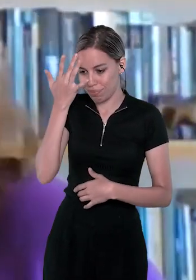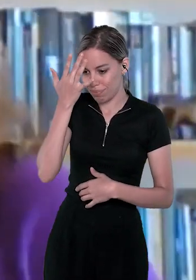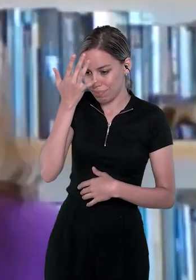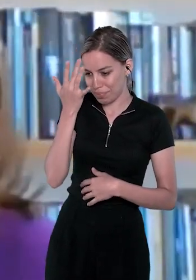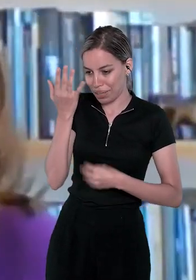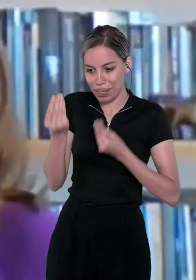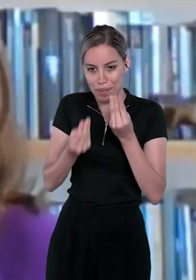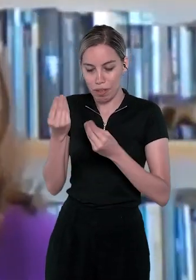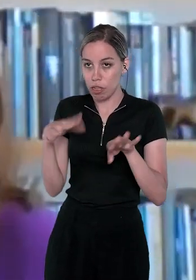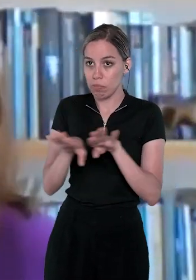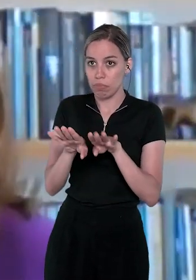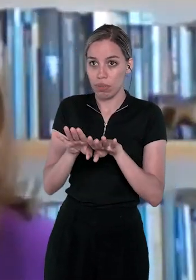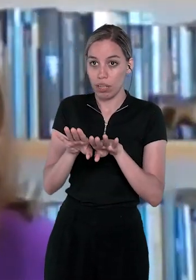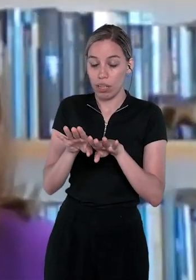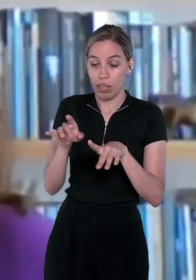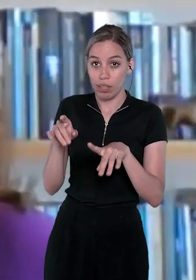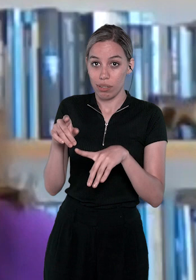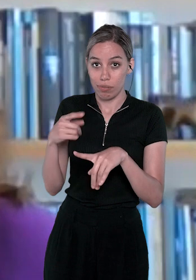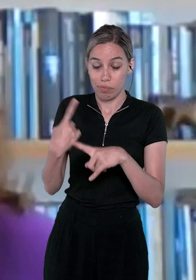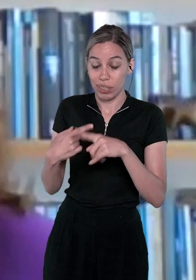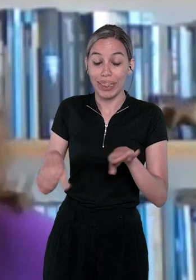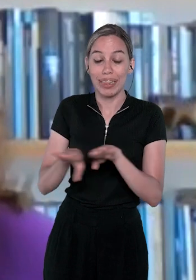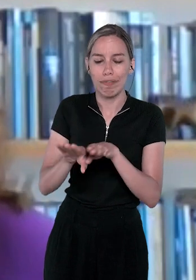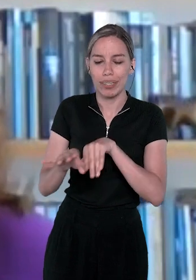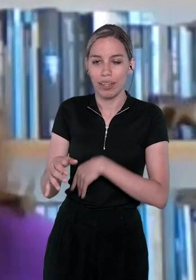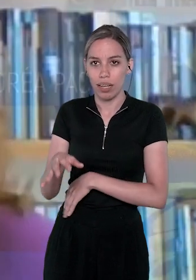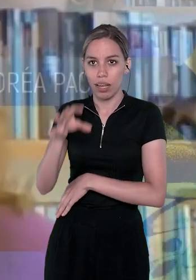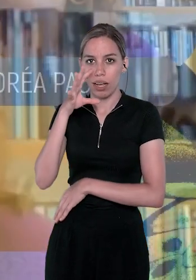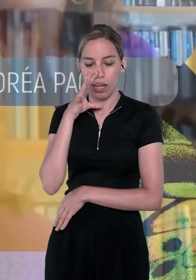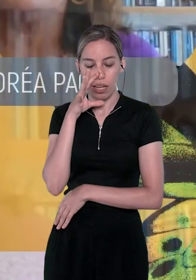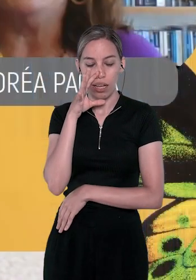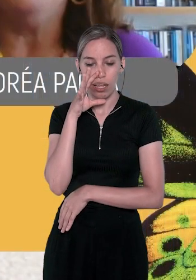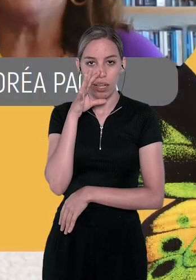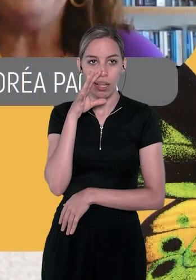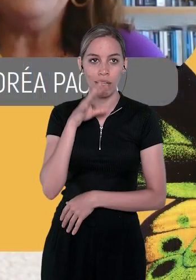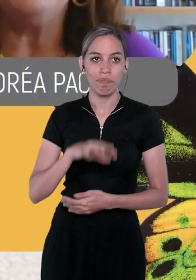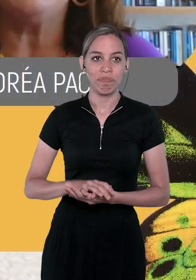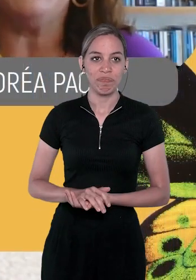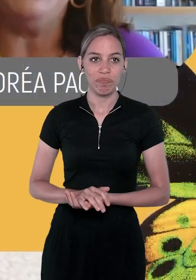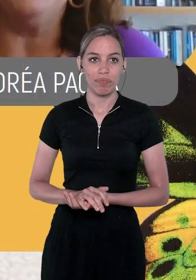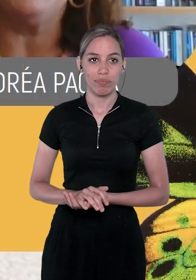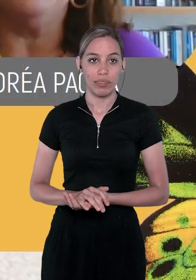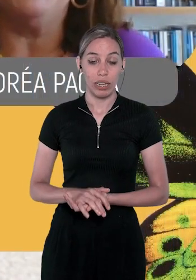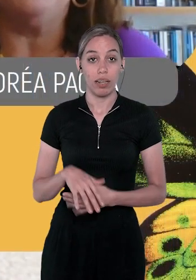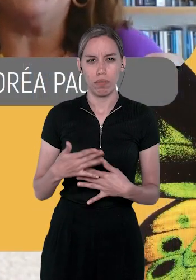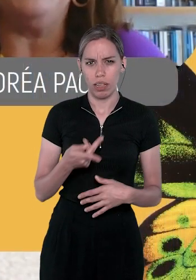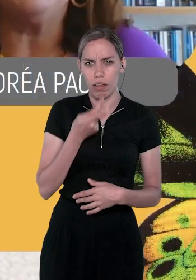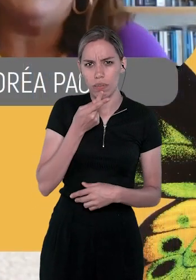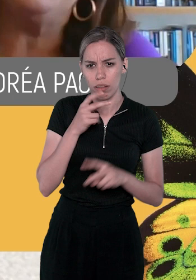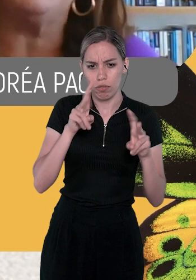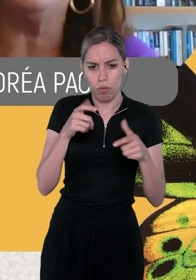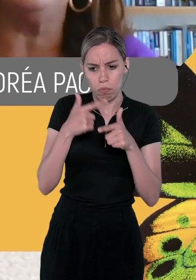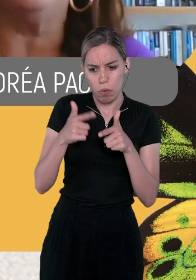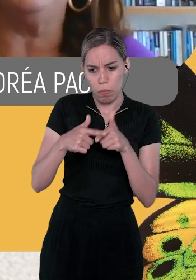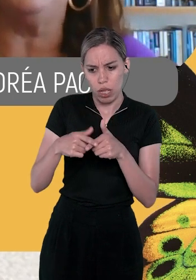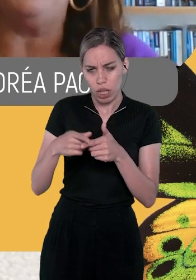acontecendo. Por outro lado, quando nós temos os problemas que eu chamo de problemas reais,